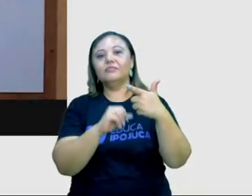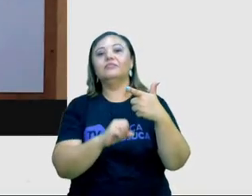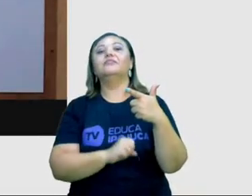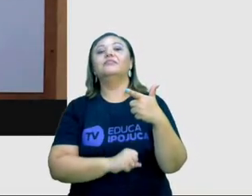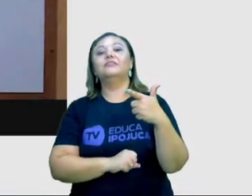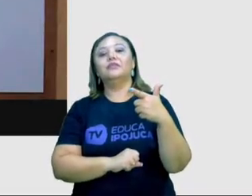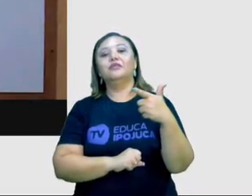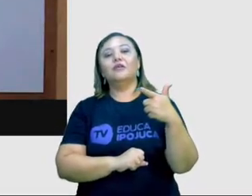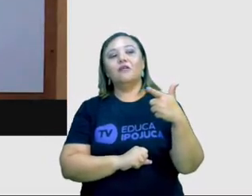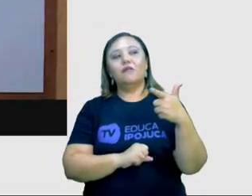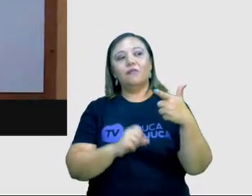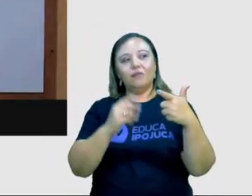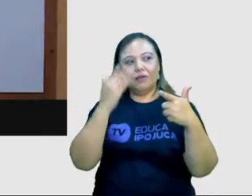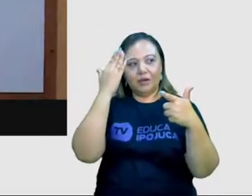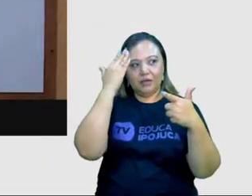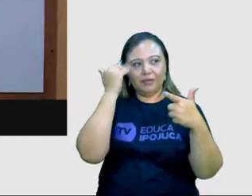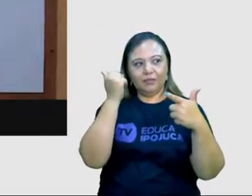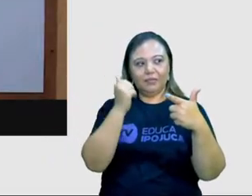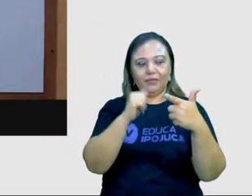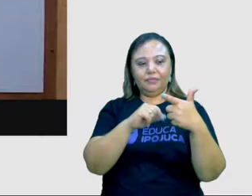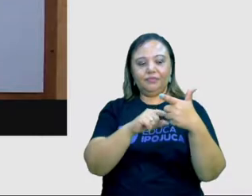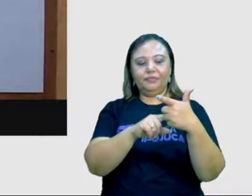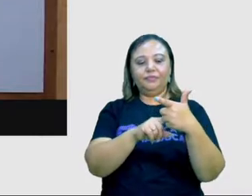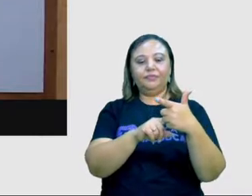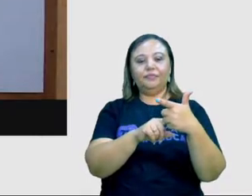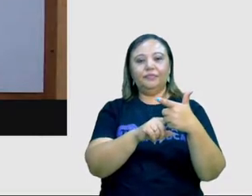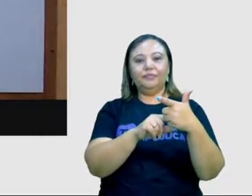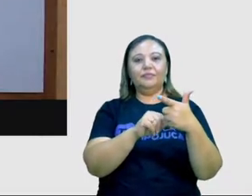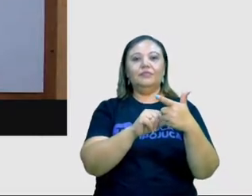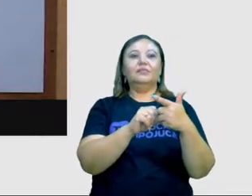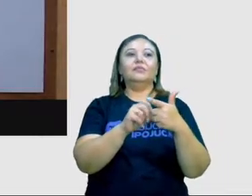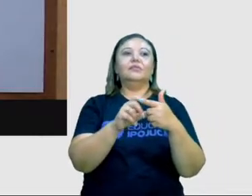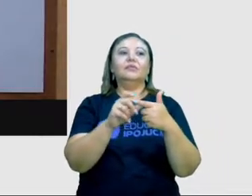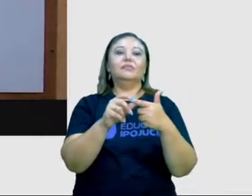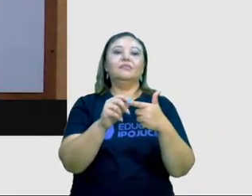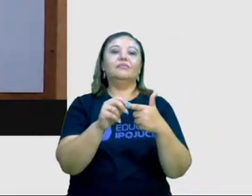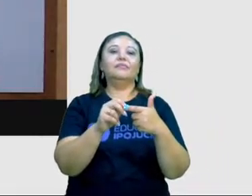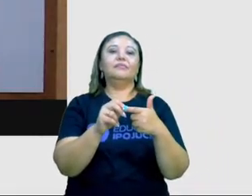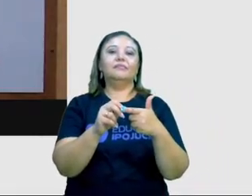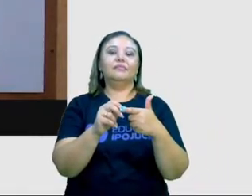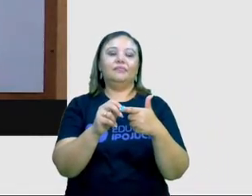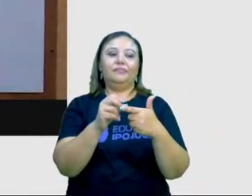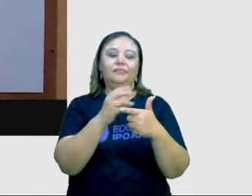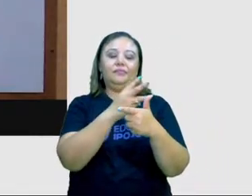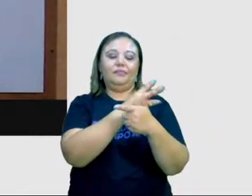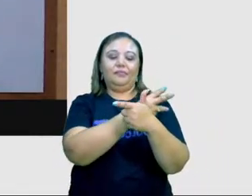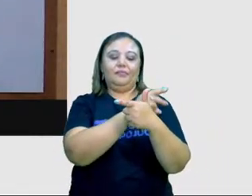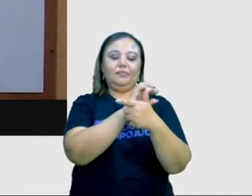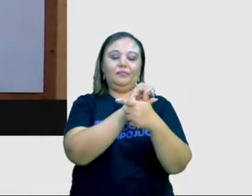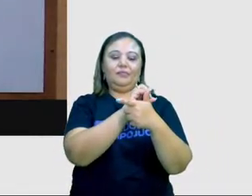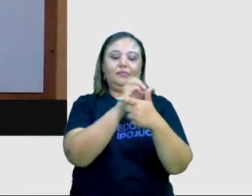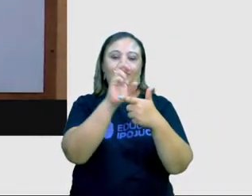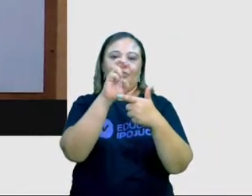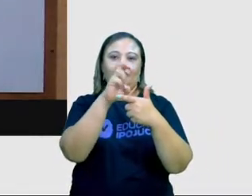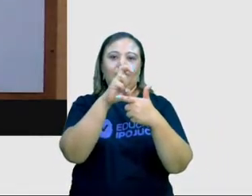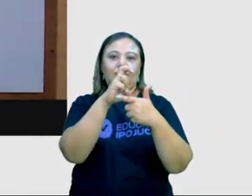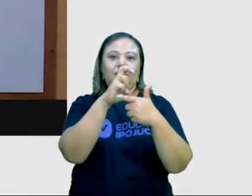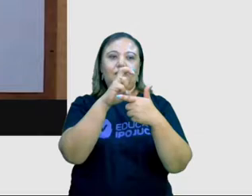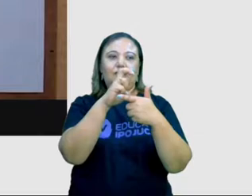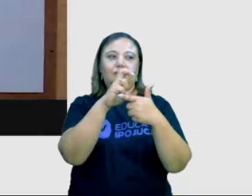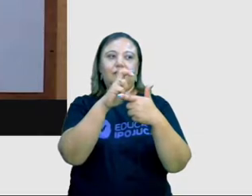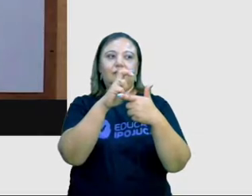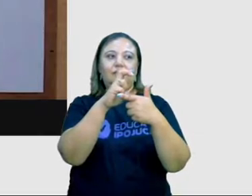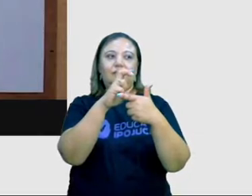ficar sabendo sempre que a gente lançar um novo vídeo por aqui, inscreva-se no canal e acione o sininho das notificações. Vamos